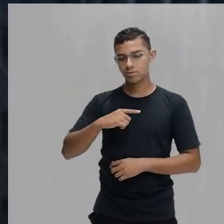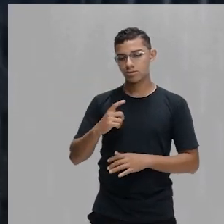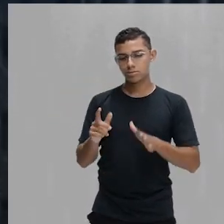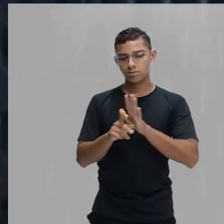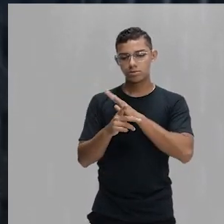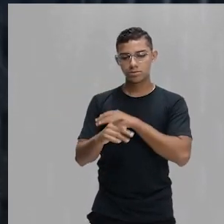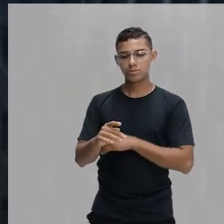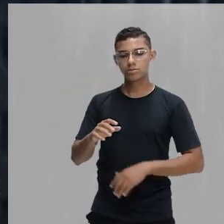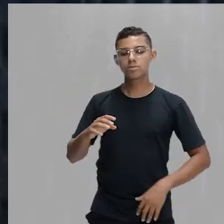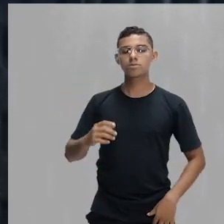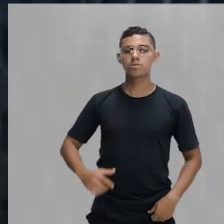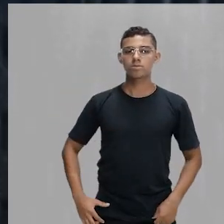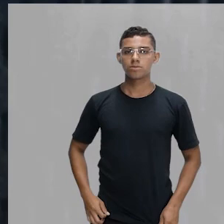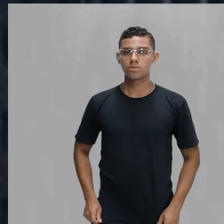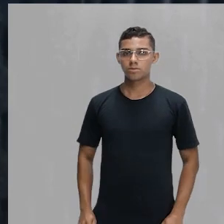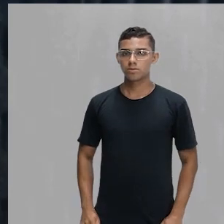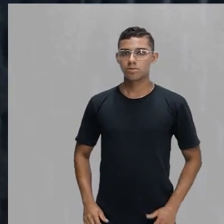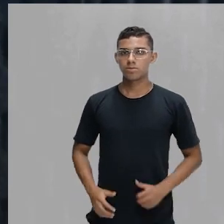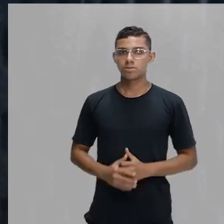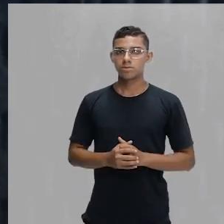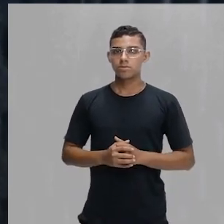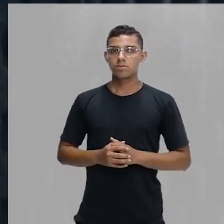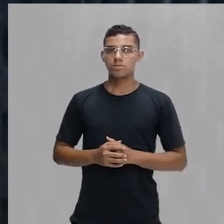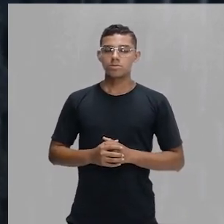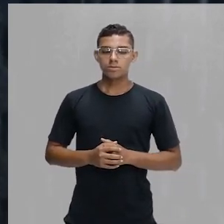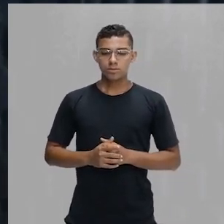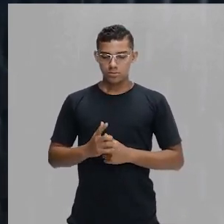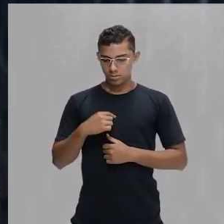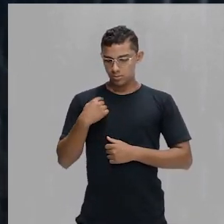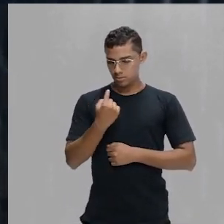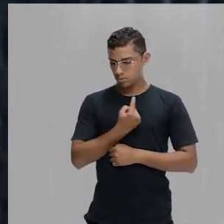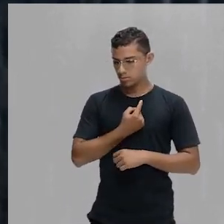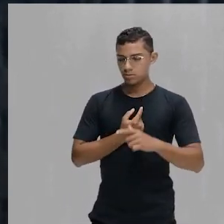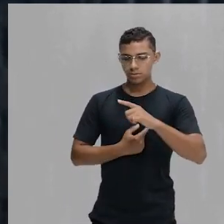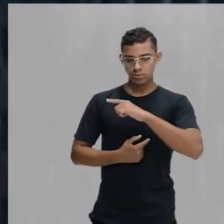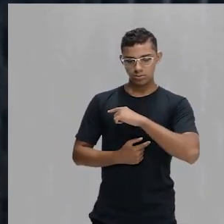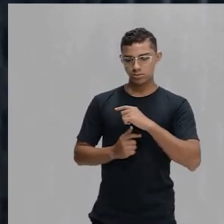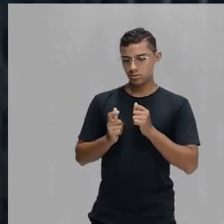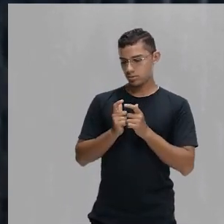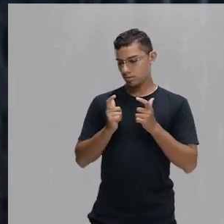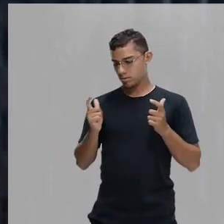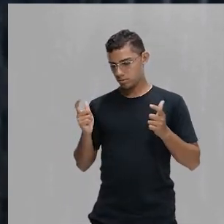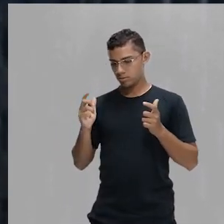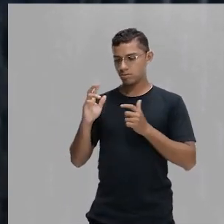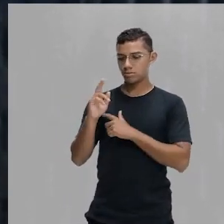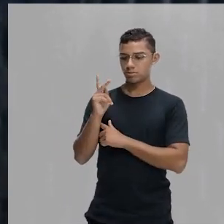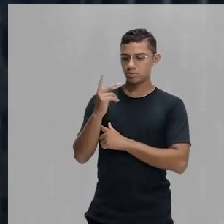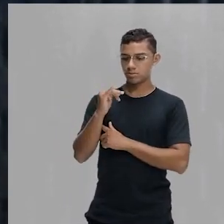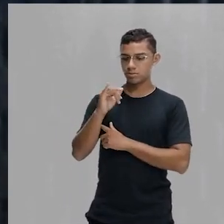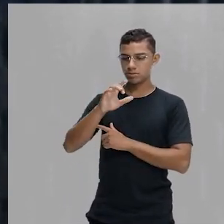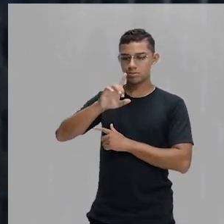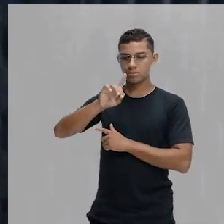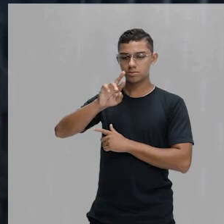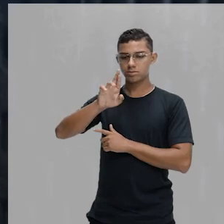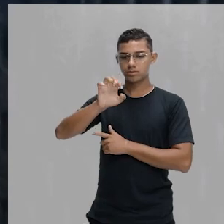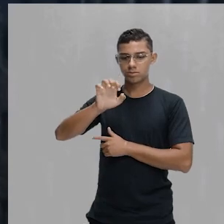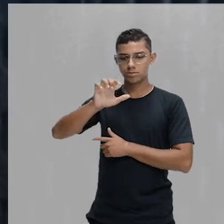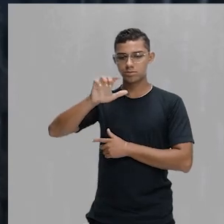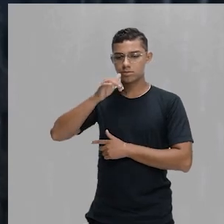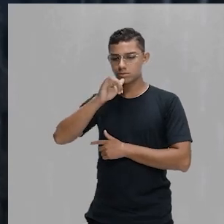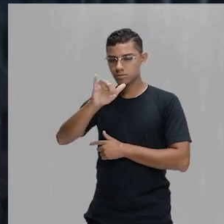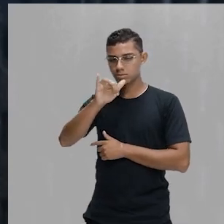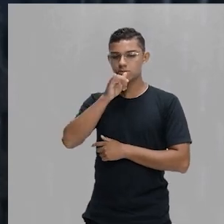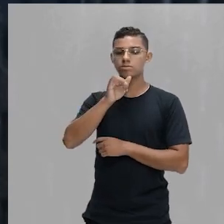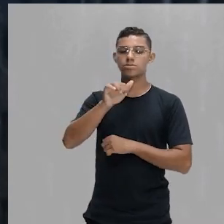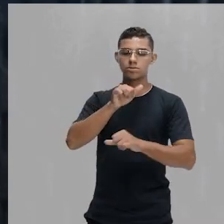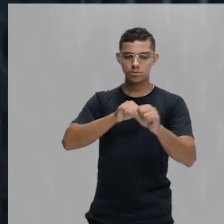proveniente das hidrelétricas, ok? Então nós temos grandes hidrelétricas aqui no Brasil que fazem essa transformação de energia,